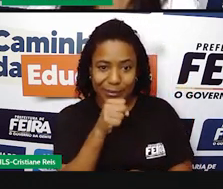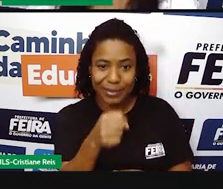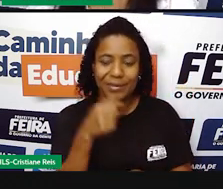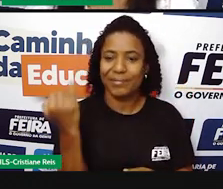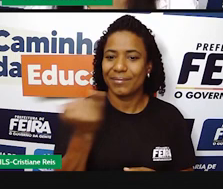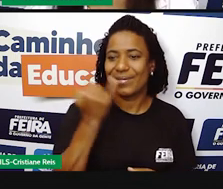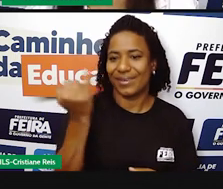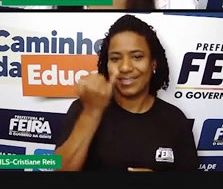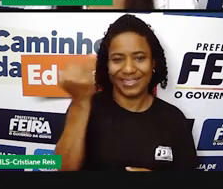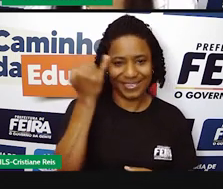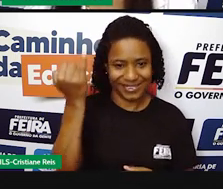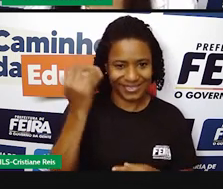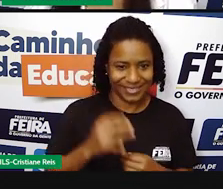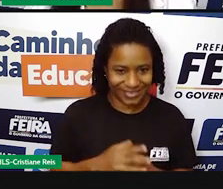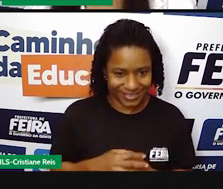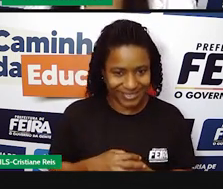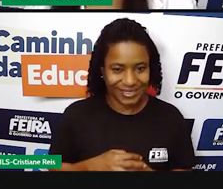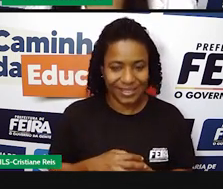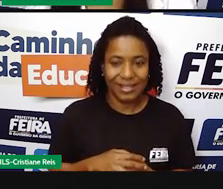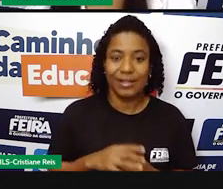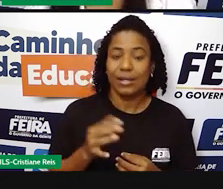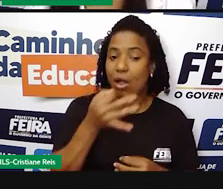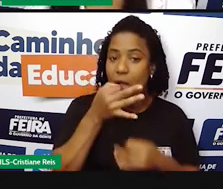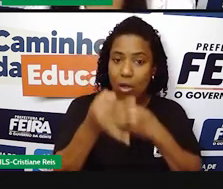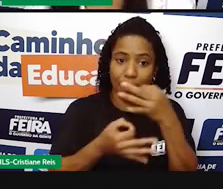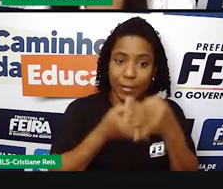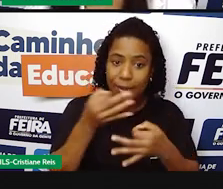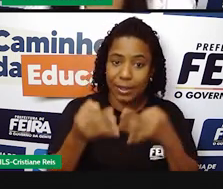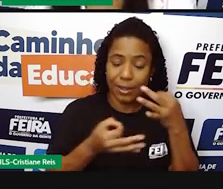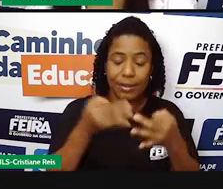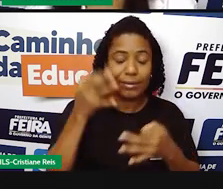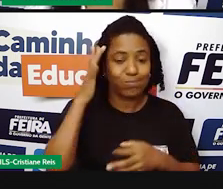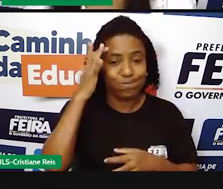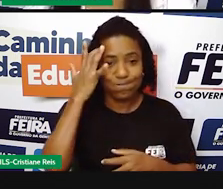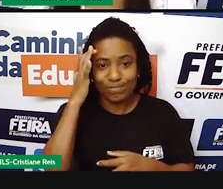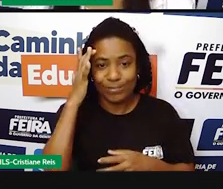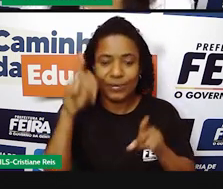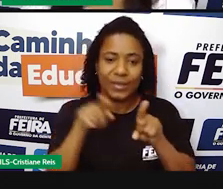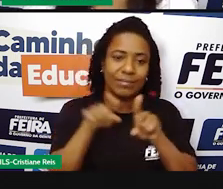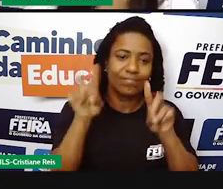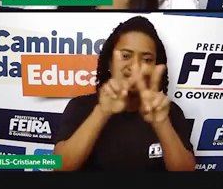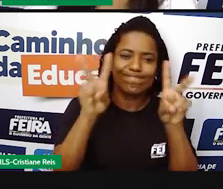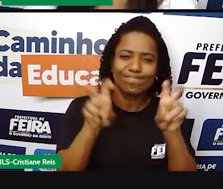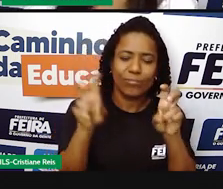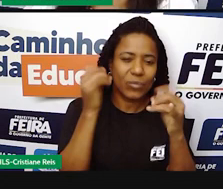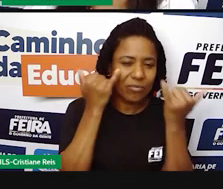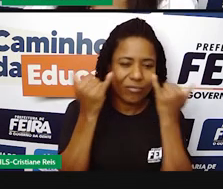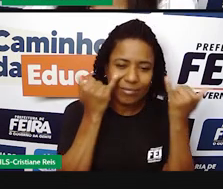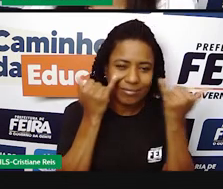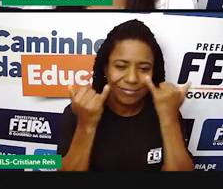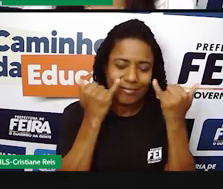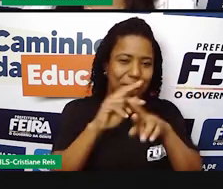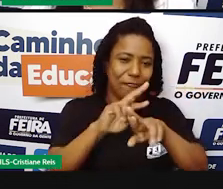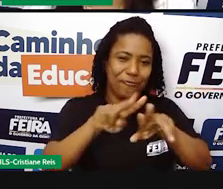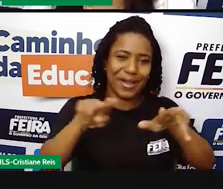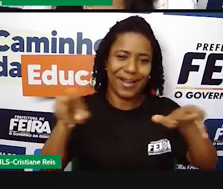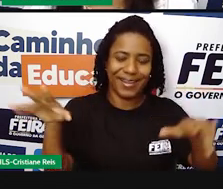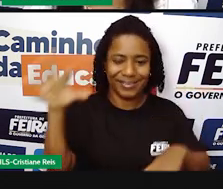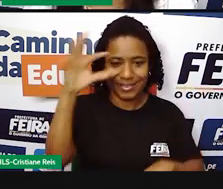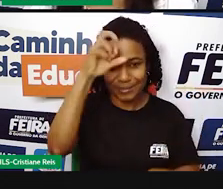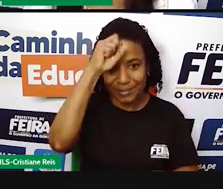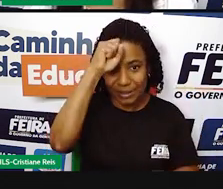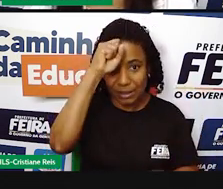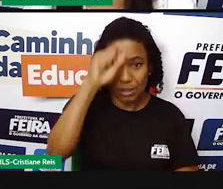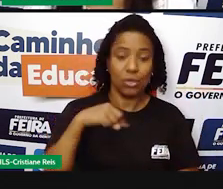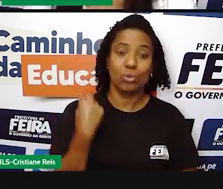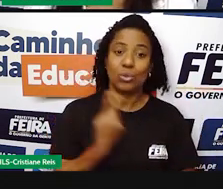opiniões e também nos trazendo informações sobre os diversos assuntos que estão aí ao nosso redor. E a gente vai estudar um